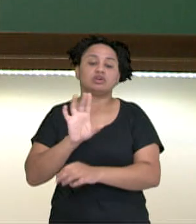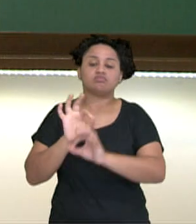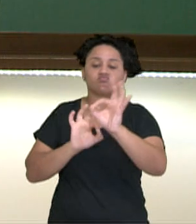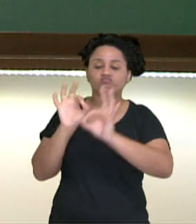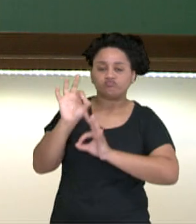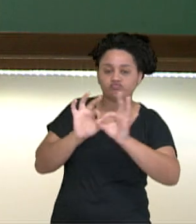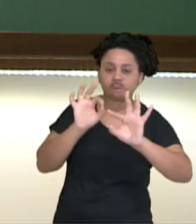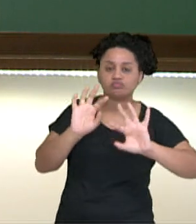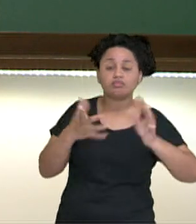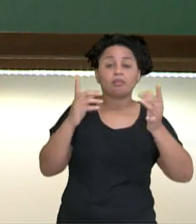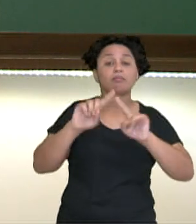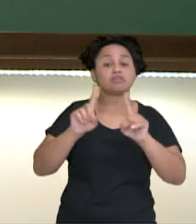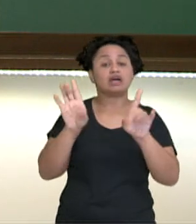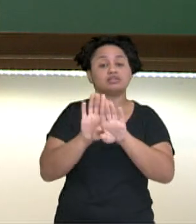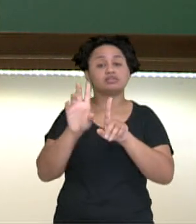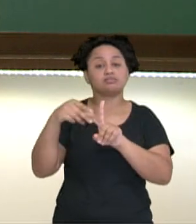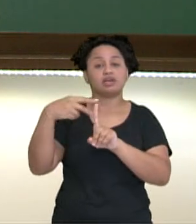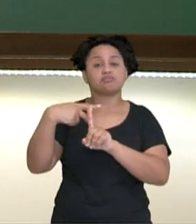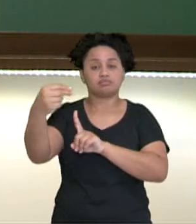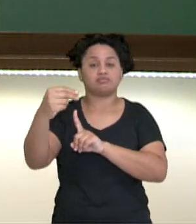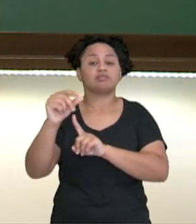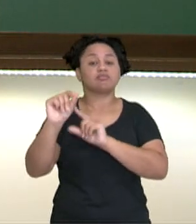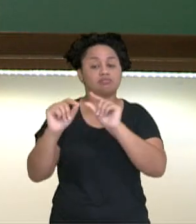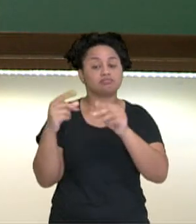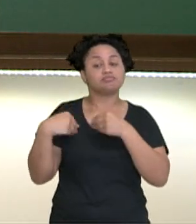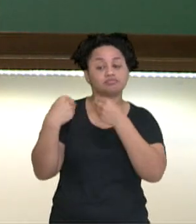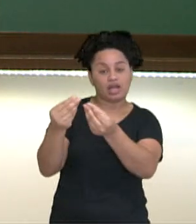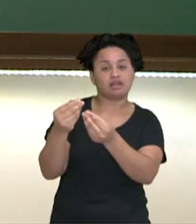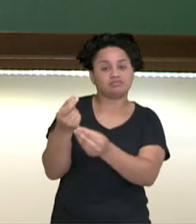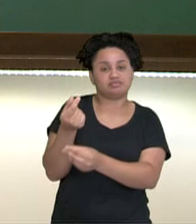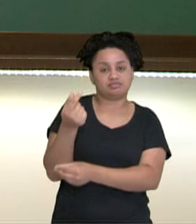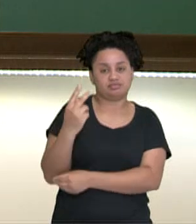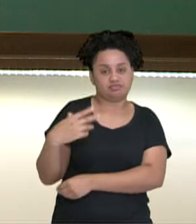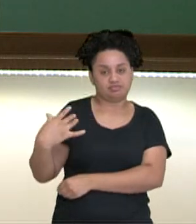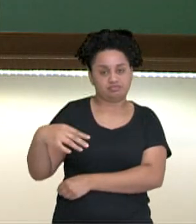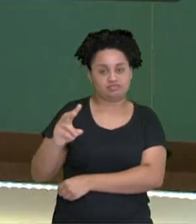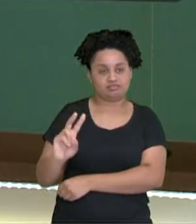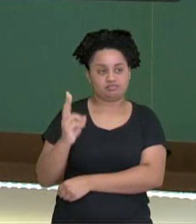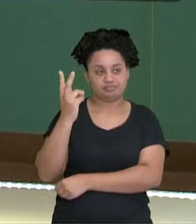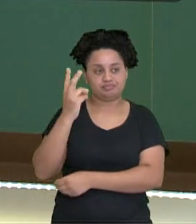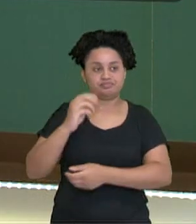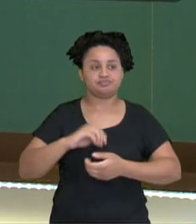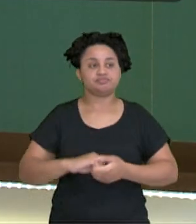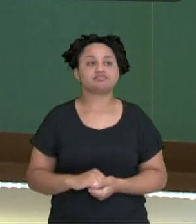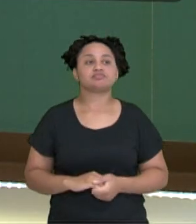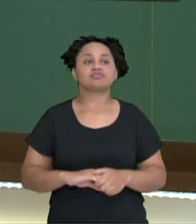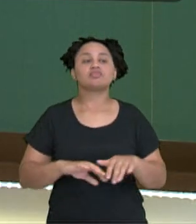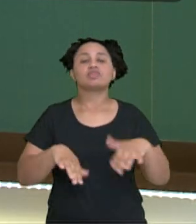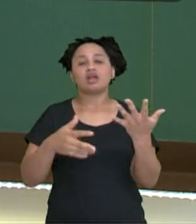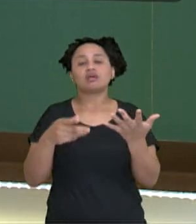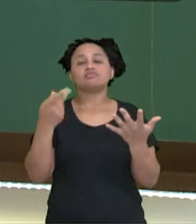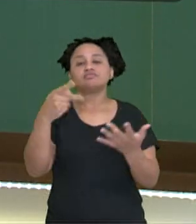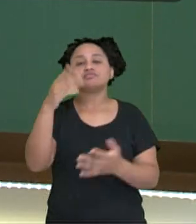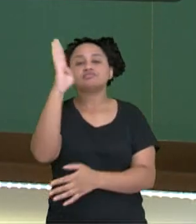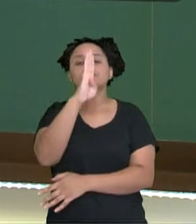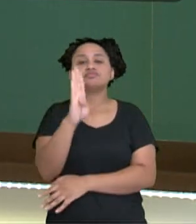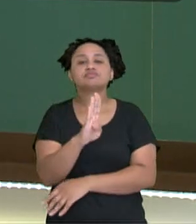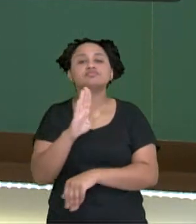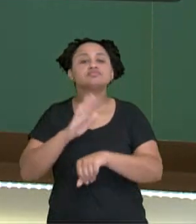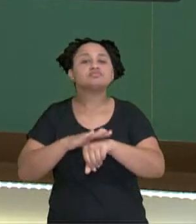no evento, mas também nas premiações para os jogadores. Falando de Brasil, o